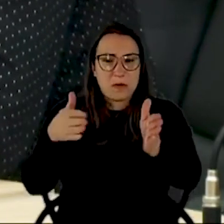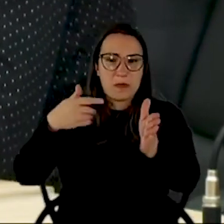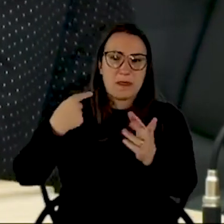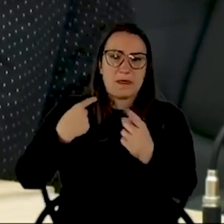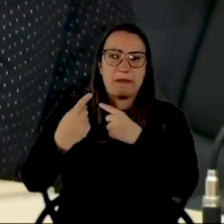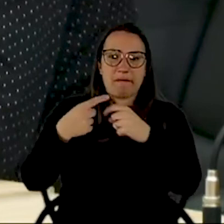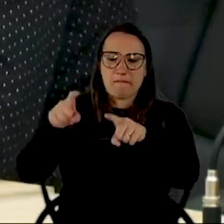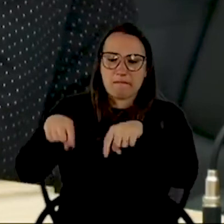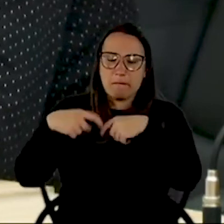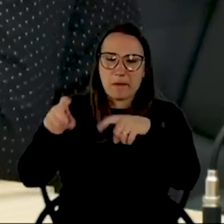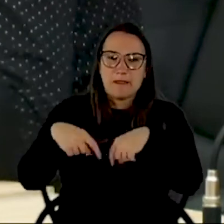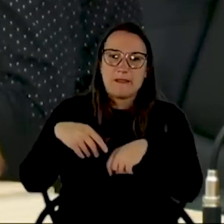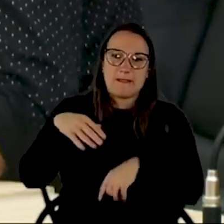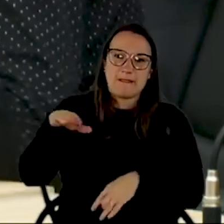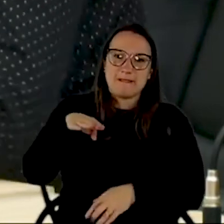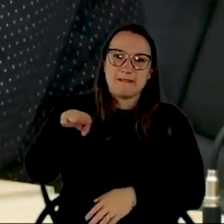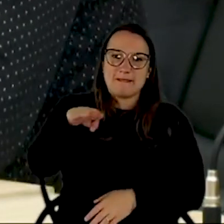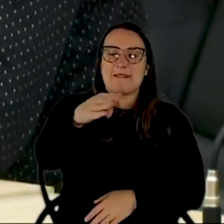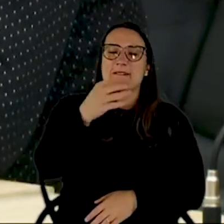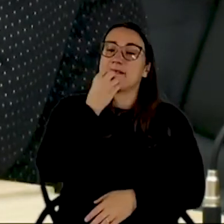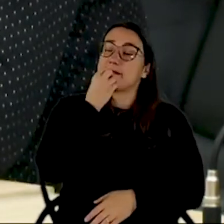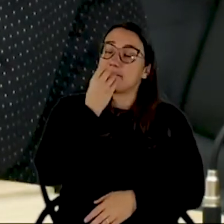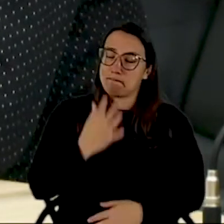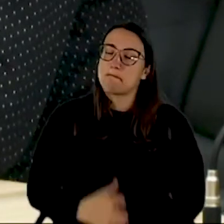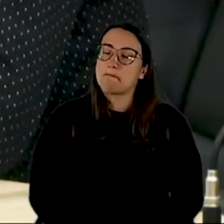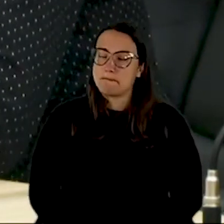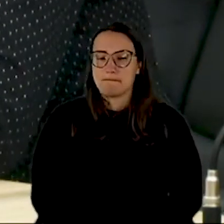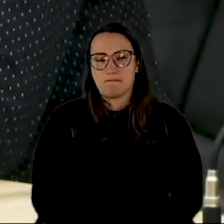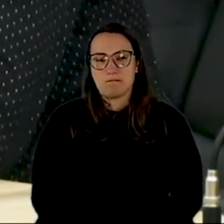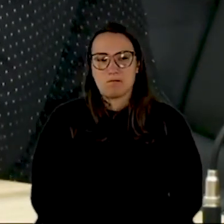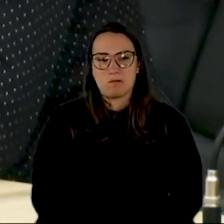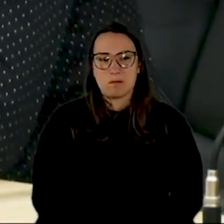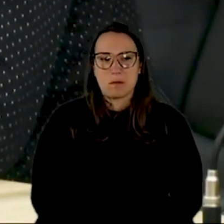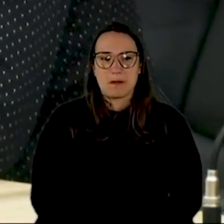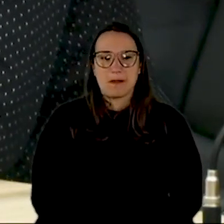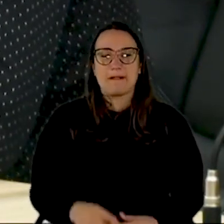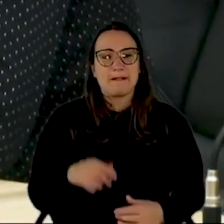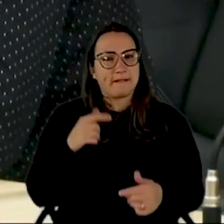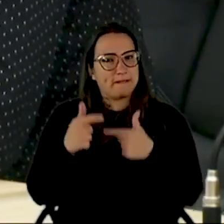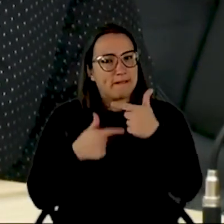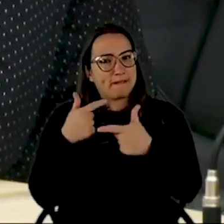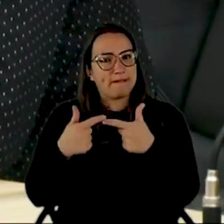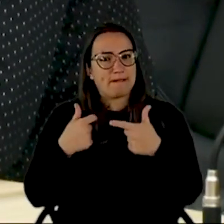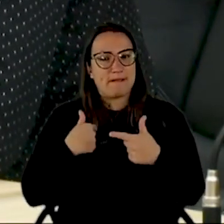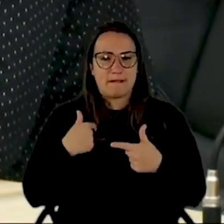agricultores merecem. Então só um relato assim de uma prestação um pouco dos